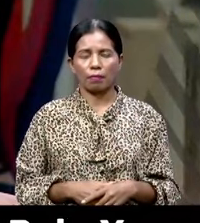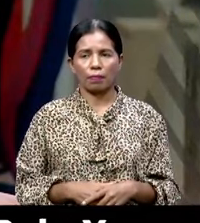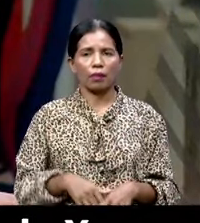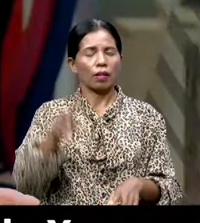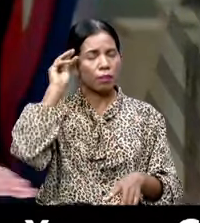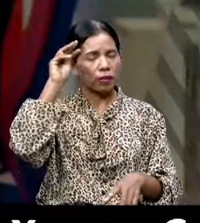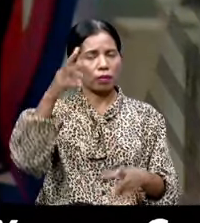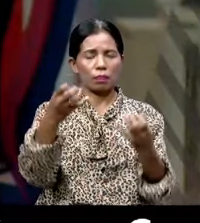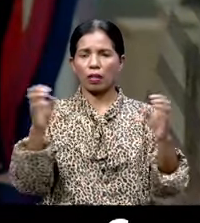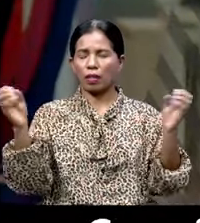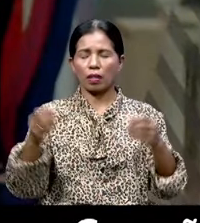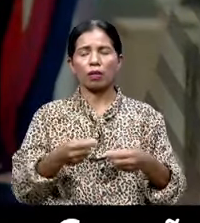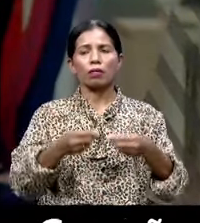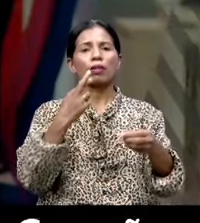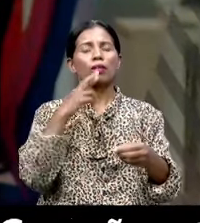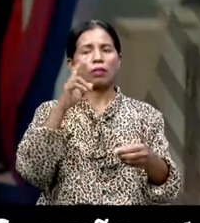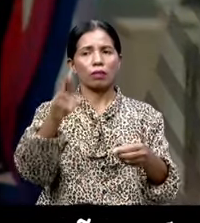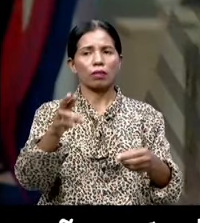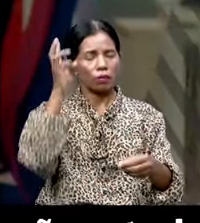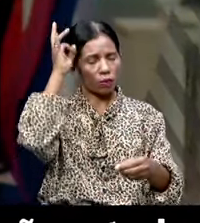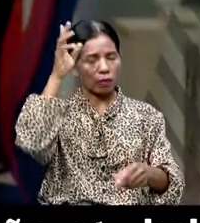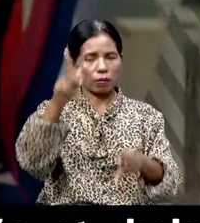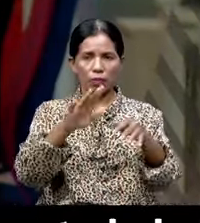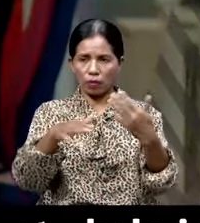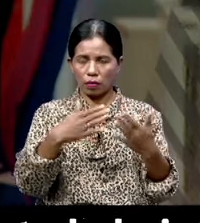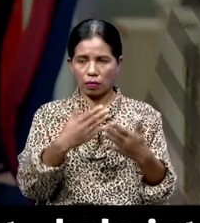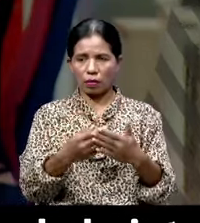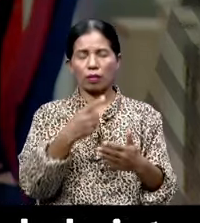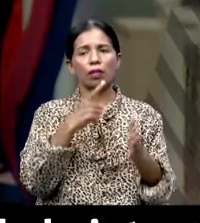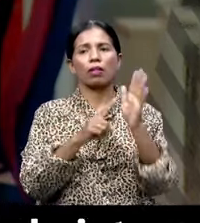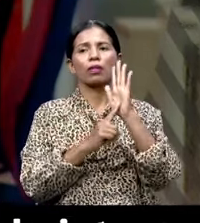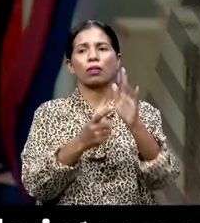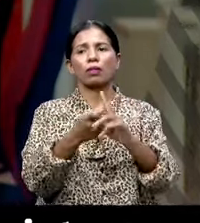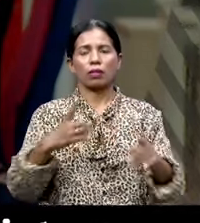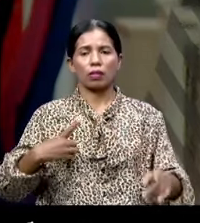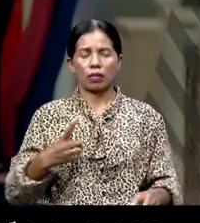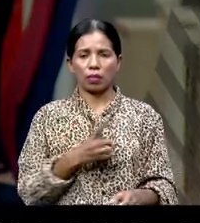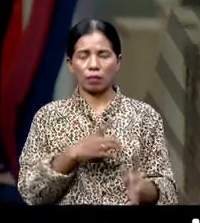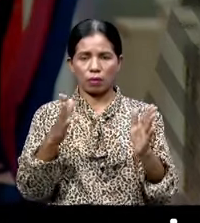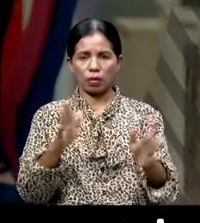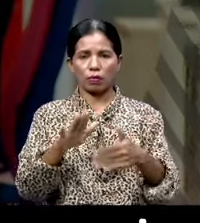Ministério Barak lakohi foras posta preocupação povo niang nebehatou husi deputado Sira.